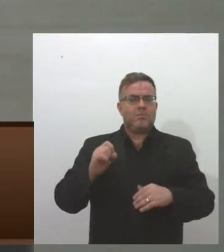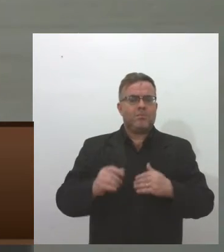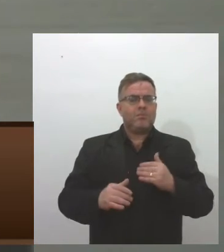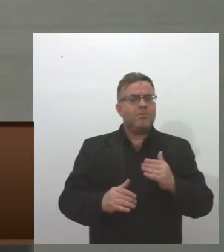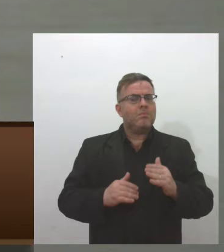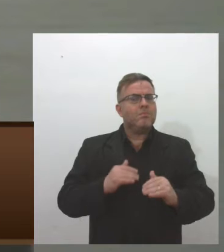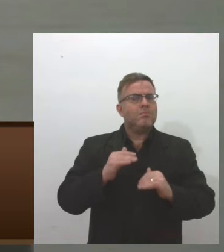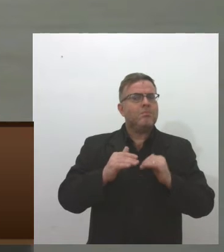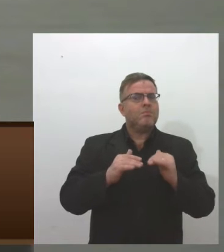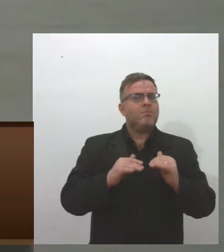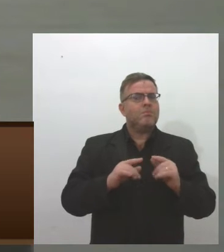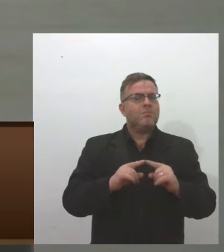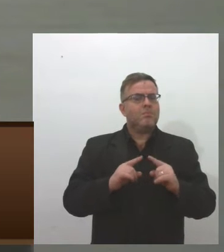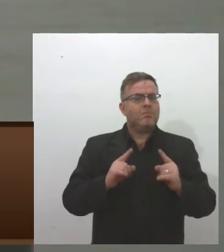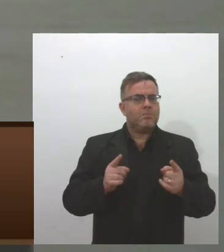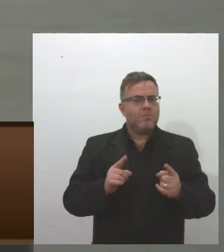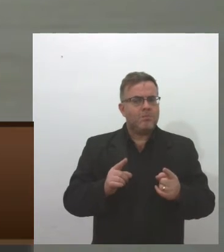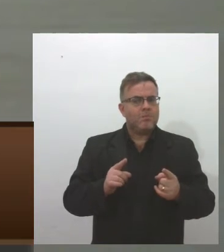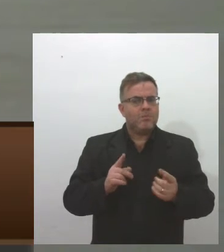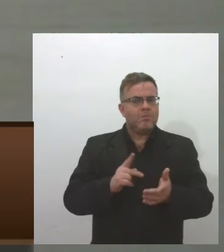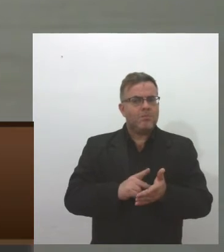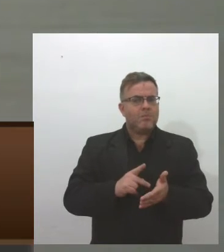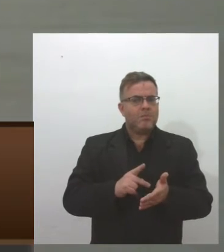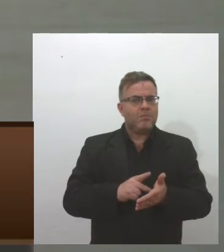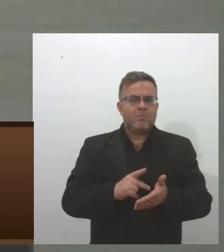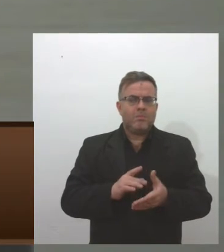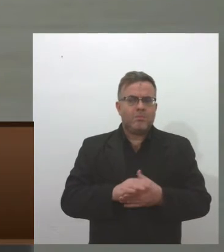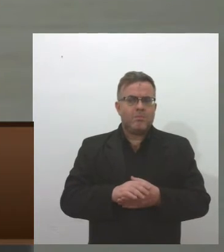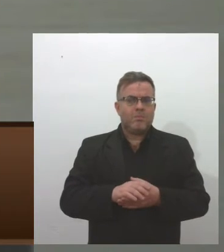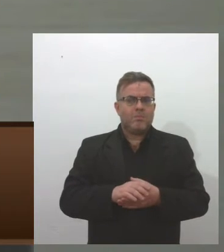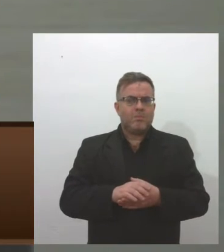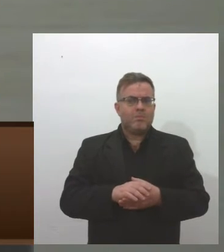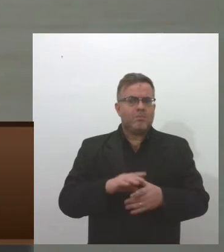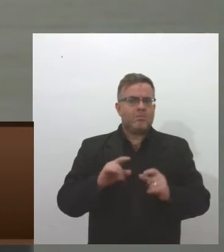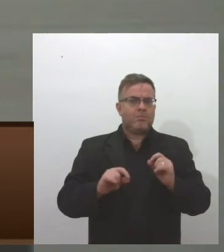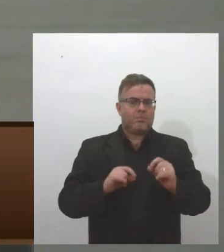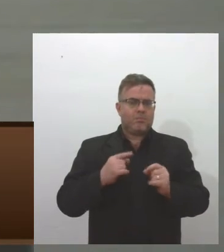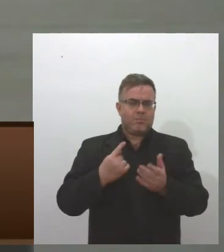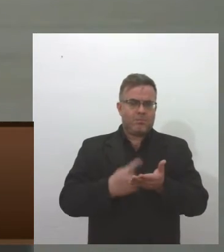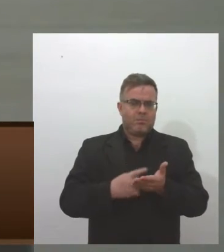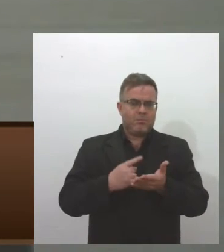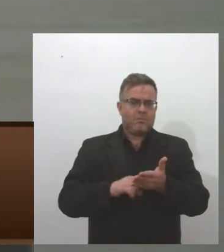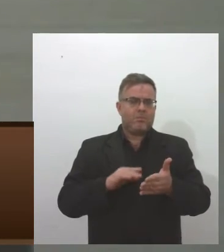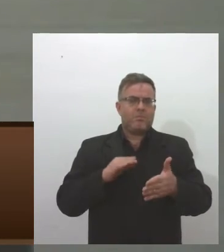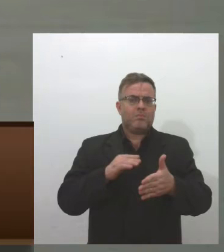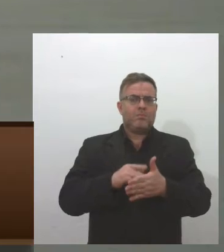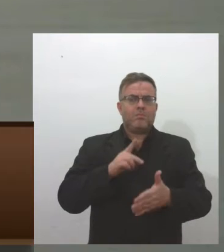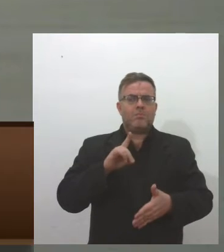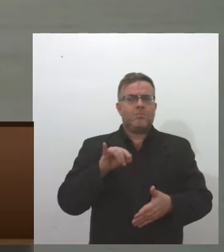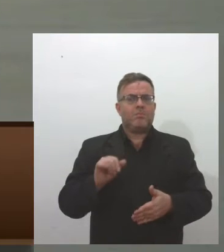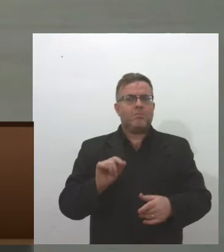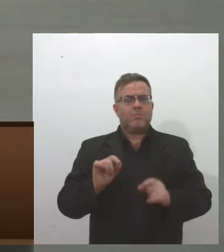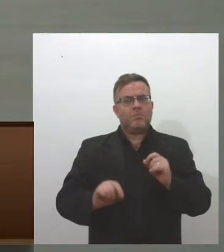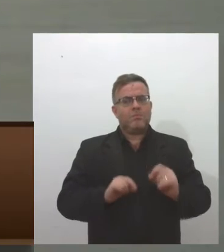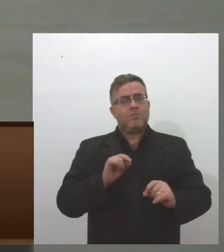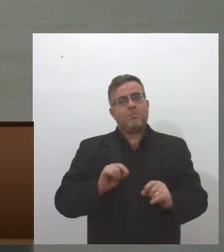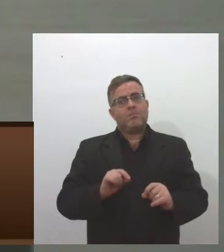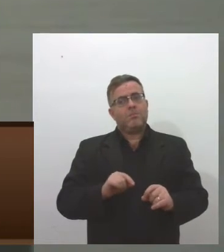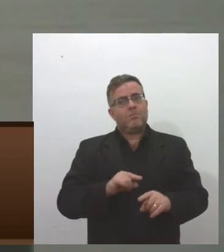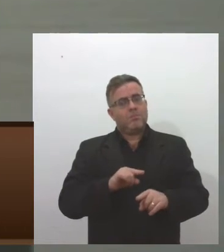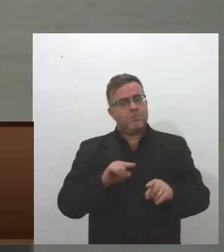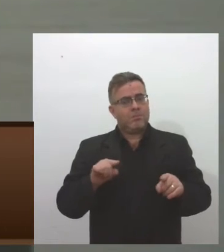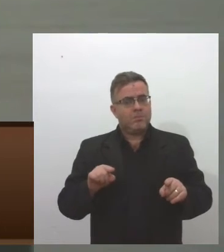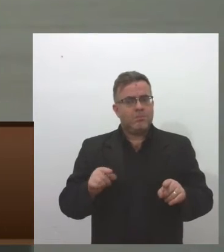na imunização, o que reflete na redução de casos e, consequentemente, no volume de internações e óbitos